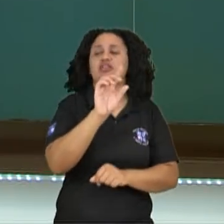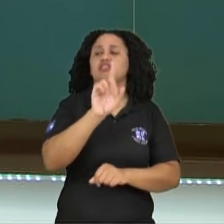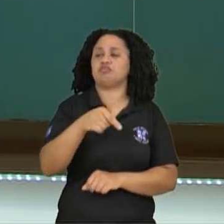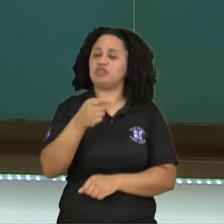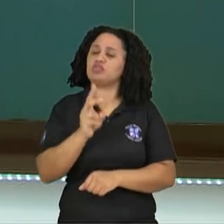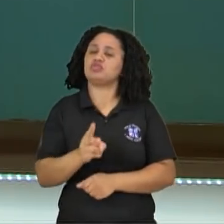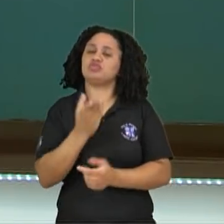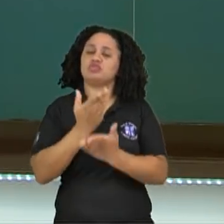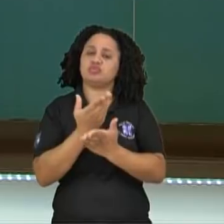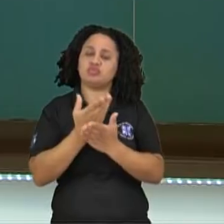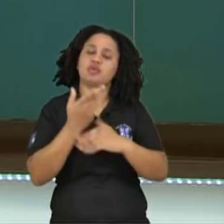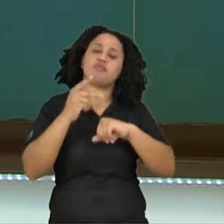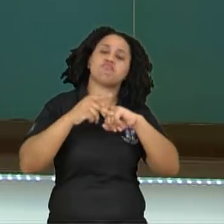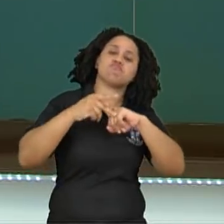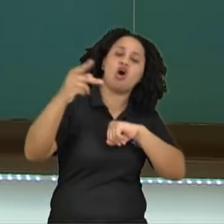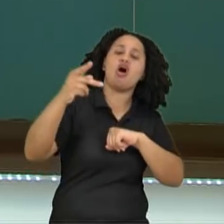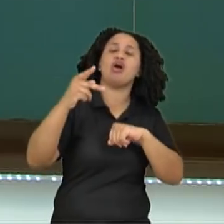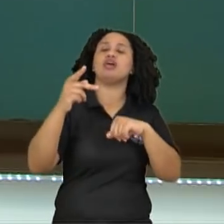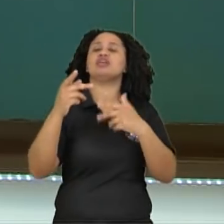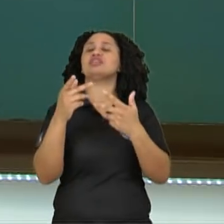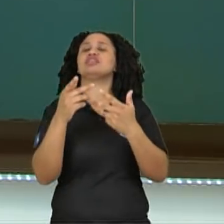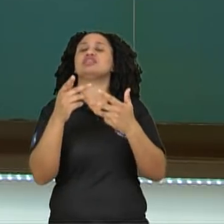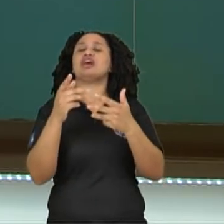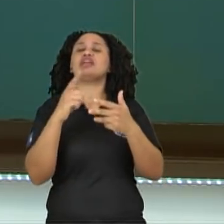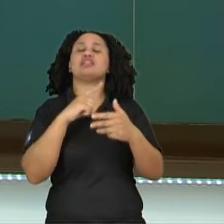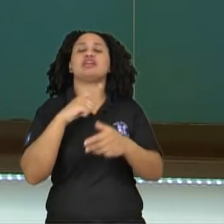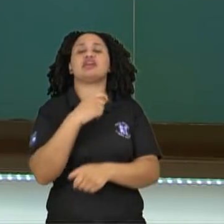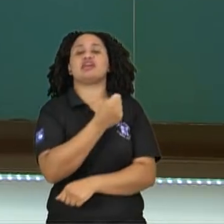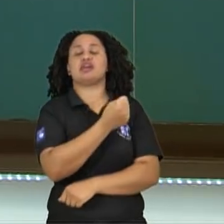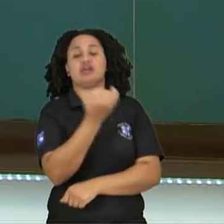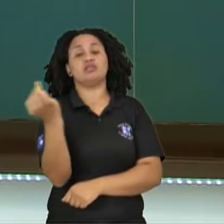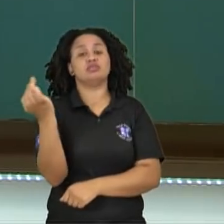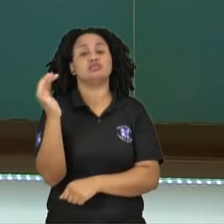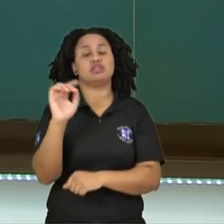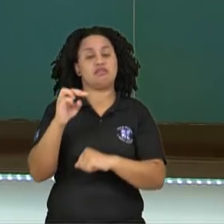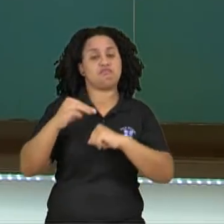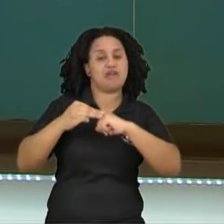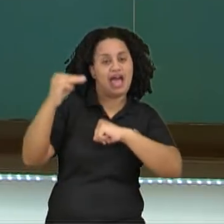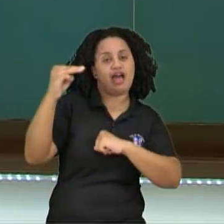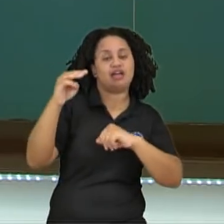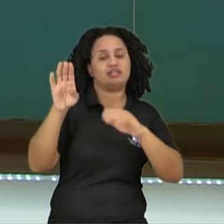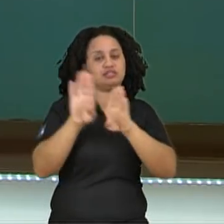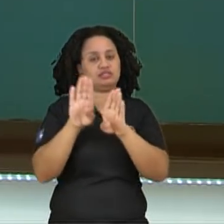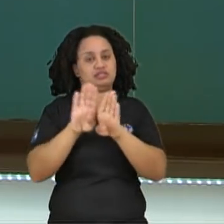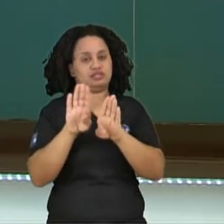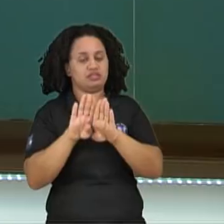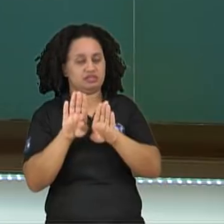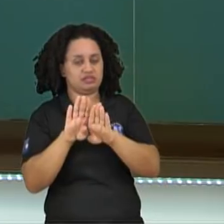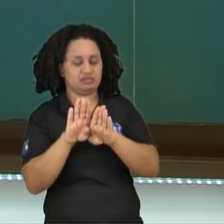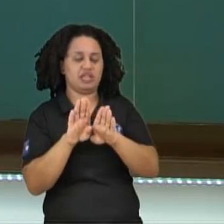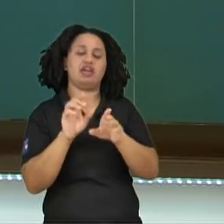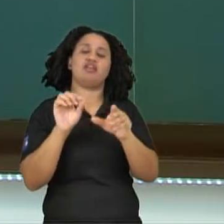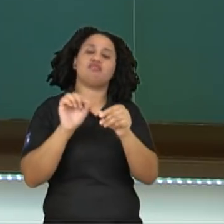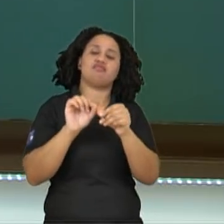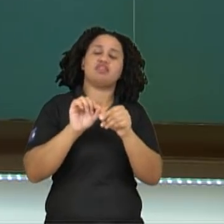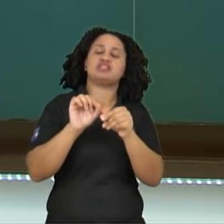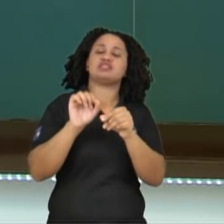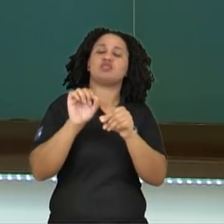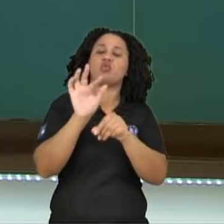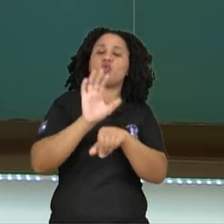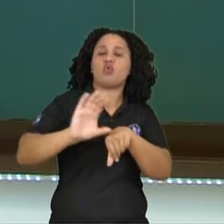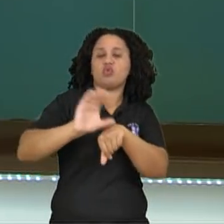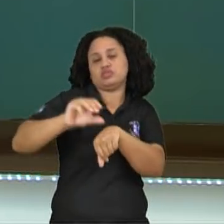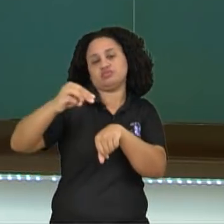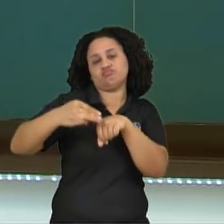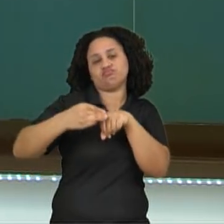pós-graduações, especializações, né? Alguns se tornam até inclusive mestrado, ou mestres, né? Fazem, no caso, o curso